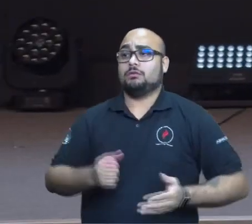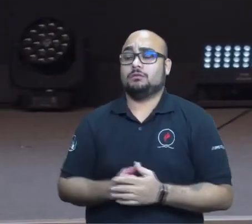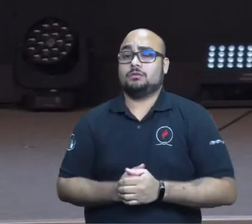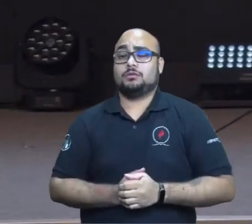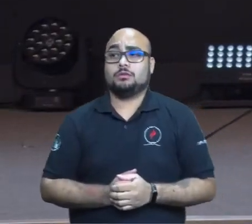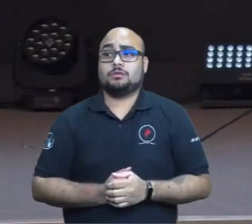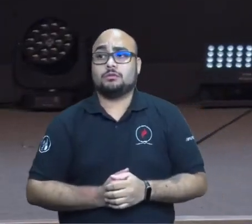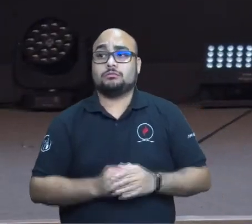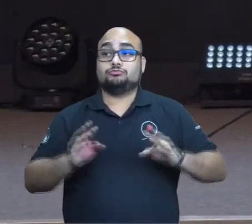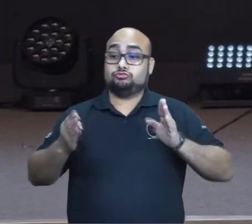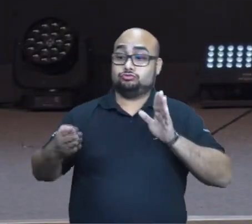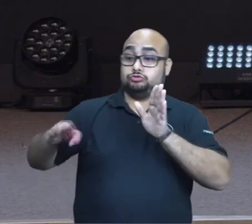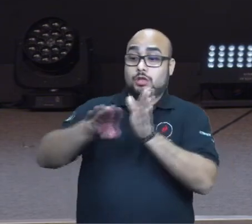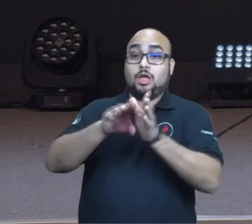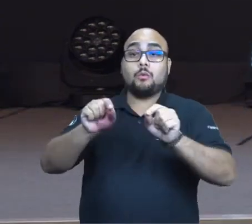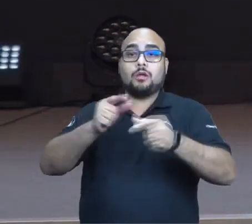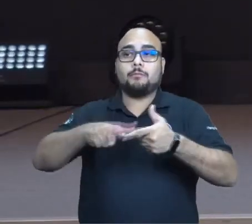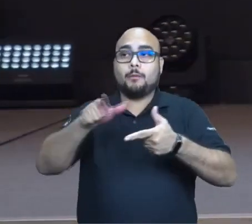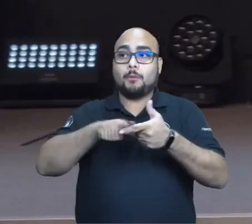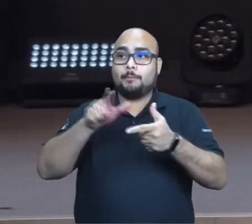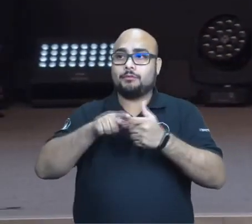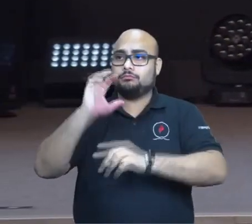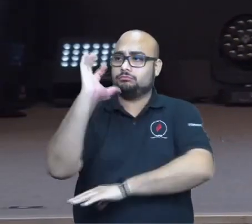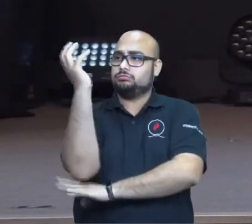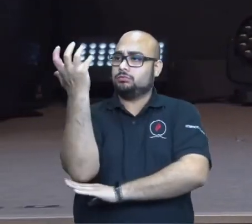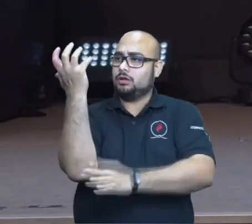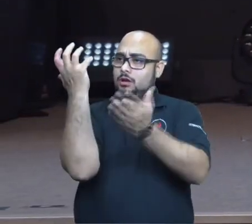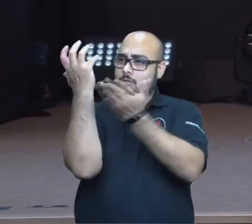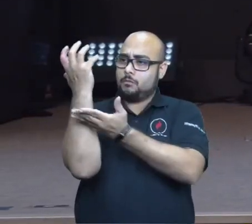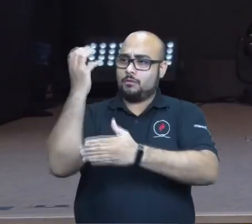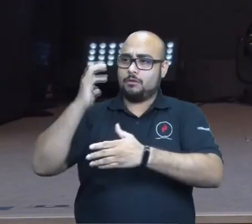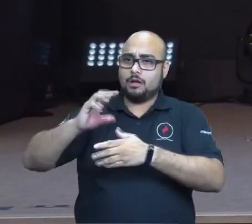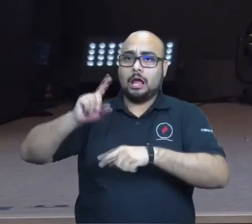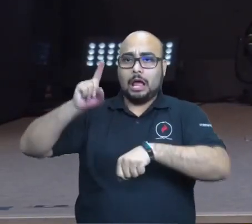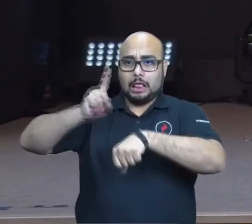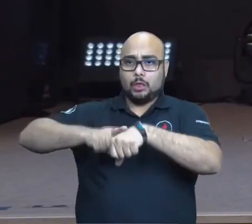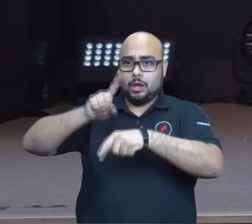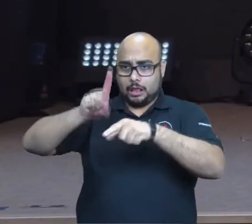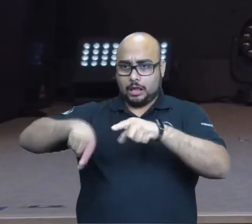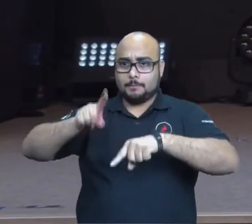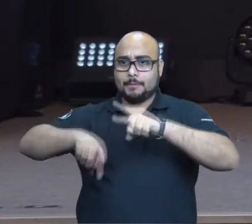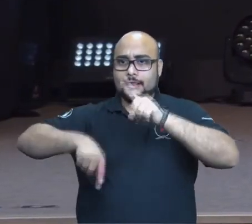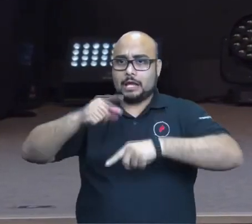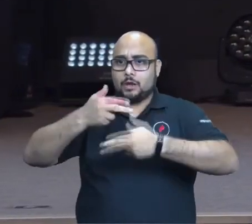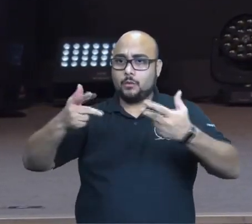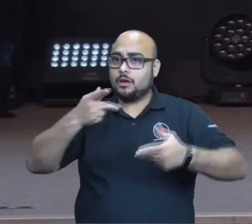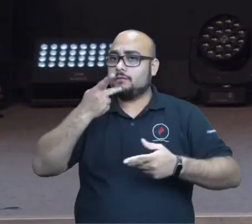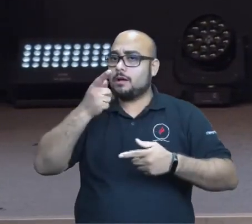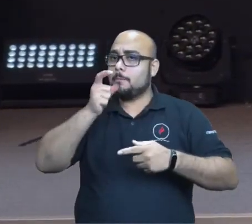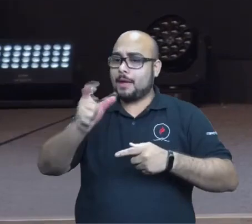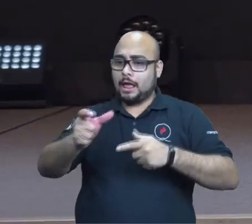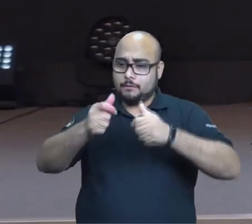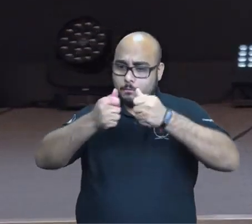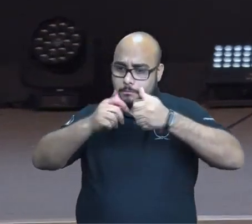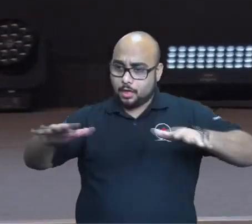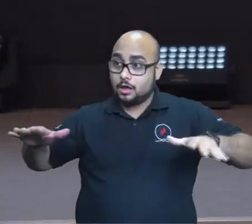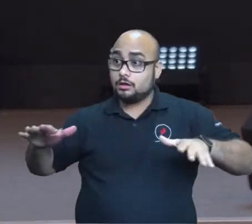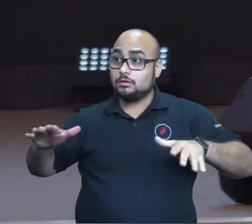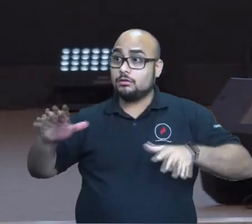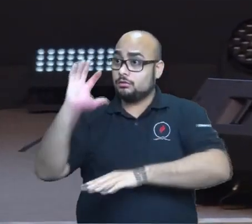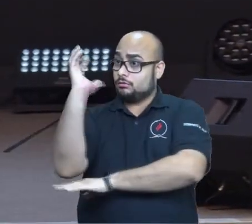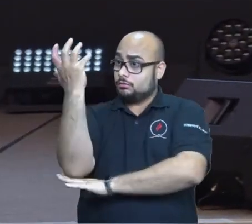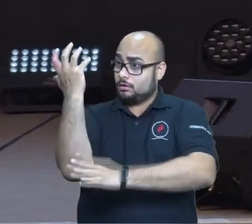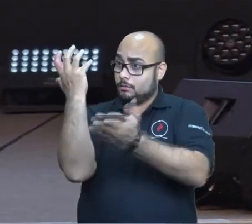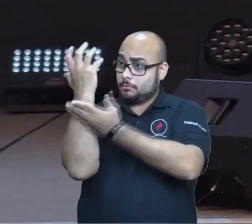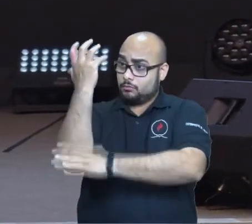o ferro do Machado tá dentro da água e deixar de celebrar a Vitória a vida tá no chão então vida de Crente